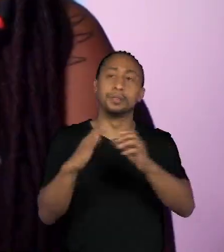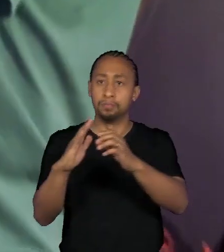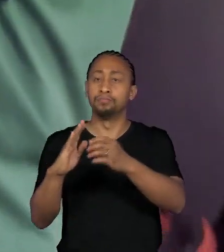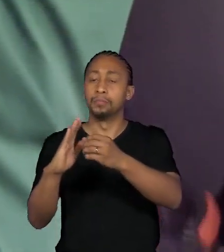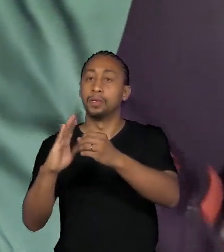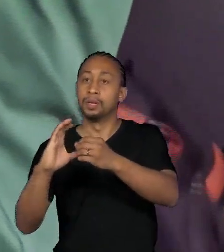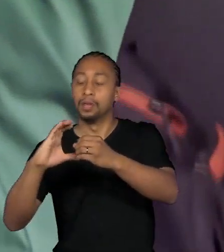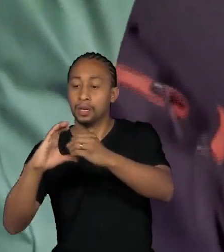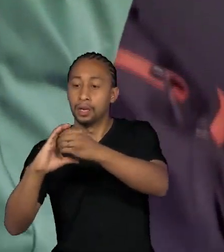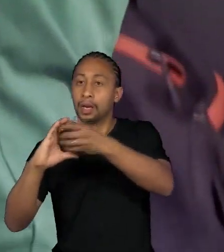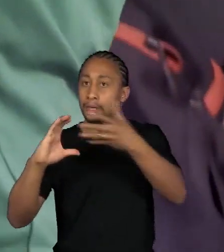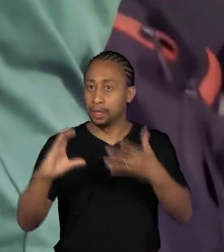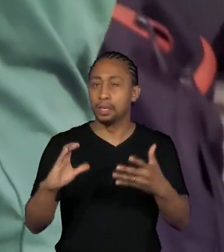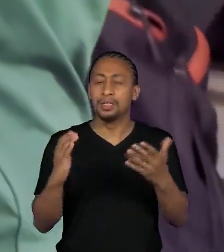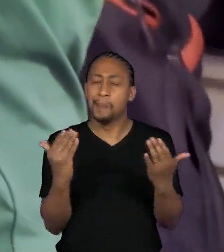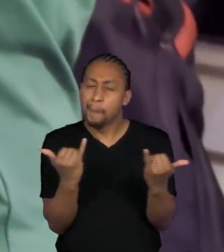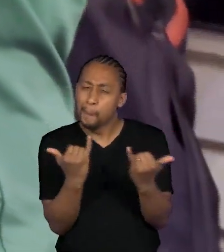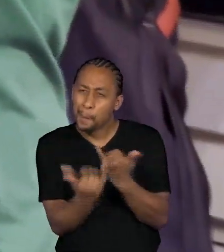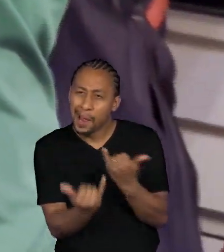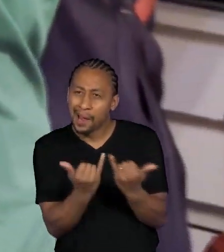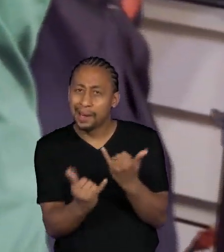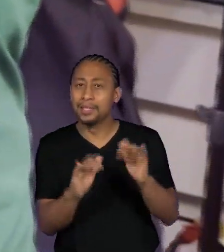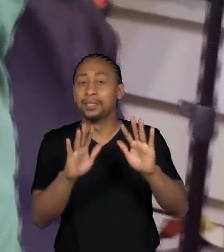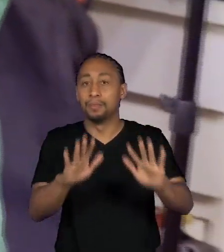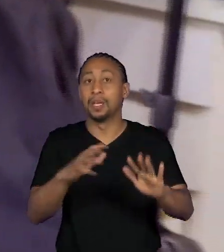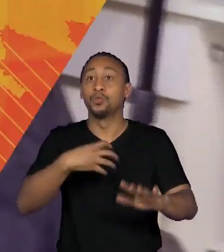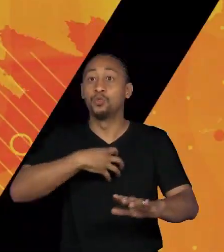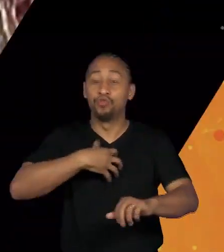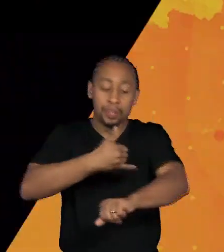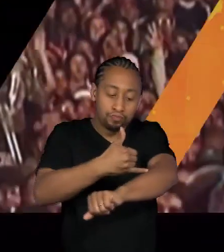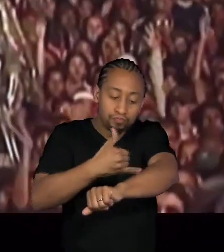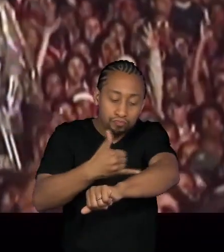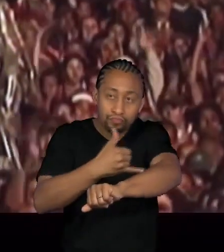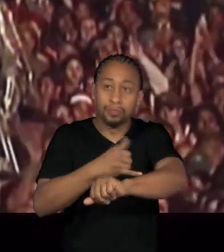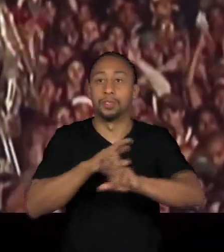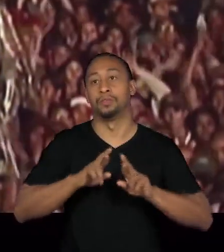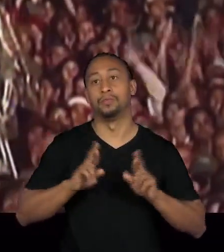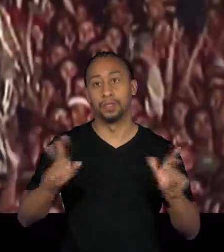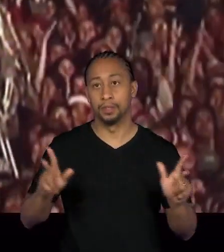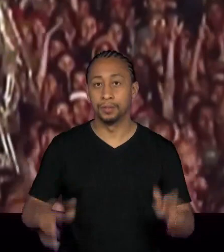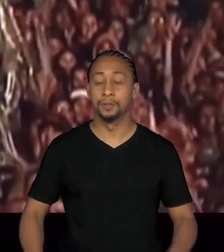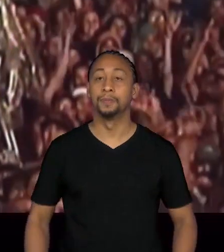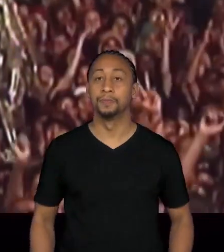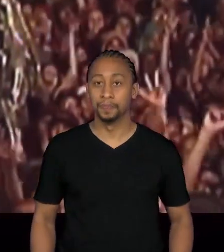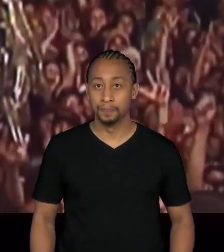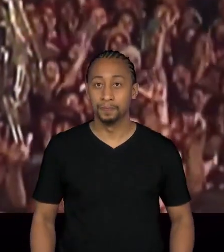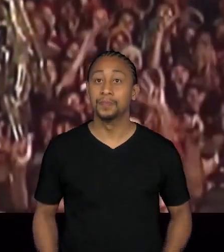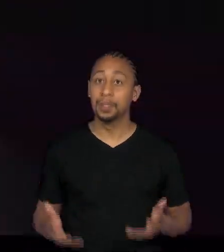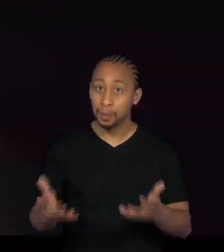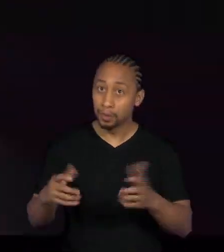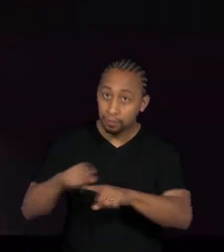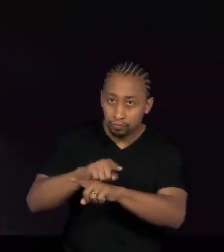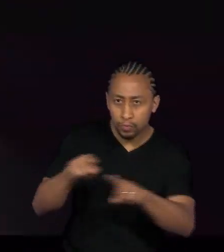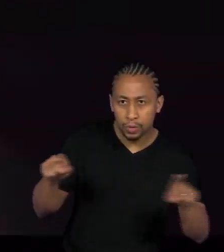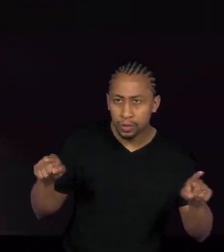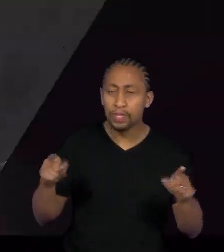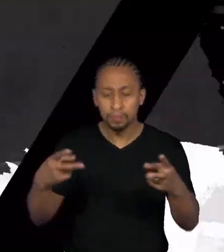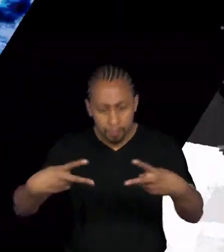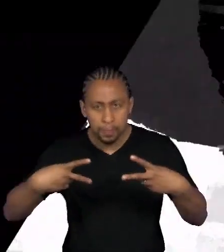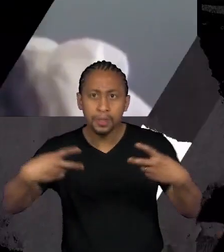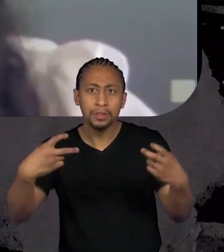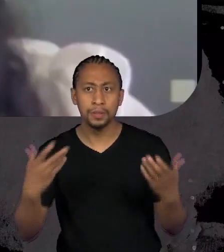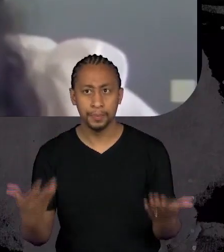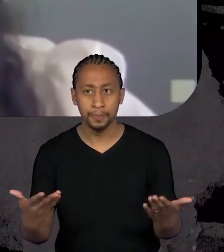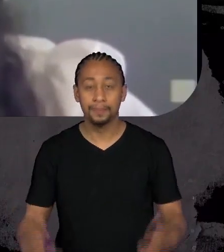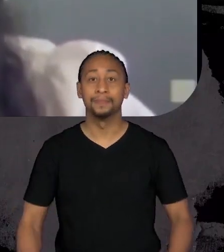né? Mas são técnicas diferentes. Eu quero que os pretos me ouçam. Eu preciso que eles me ouçam. Acho que é